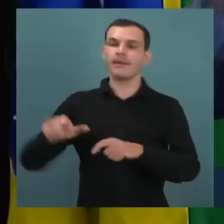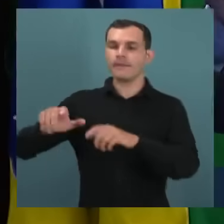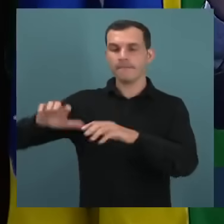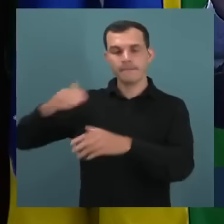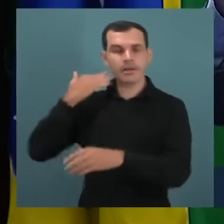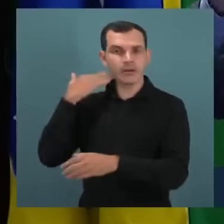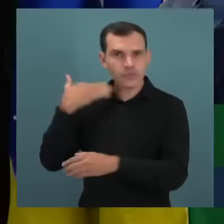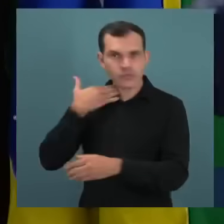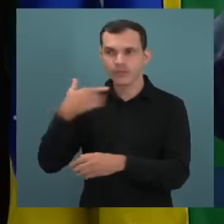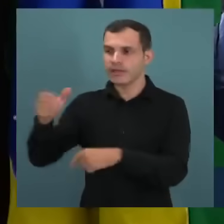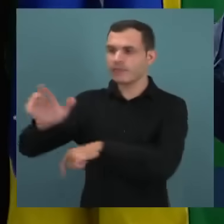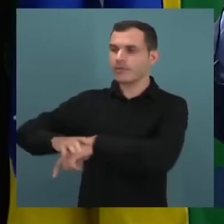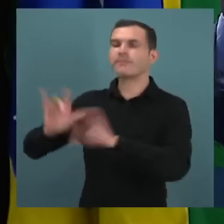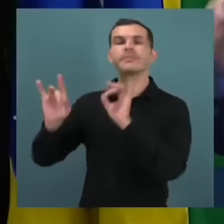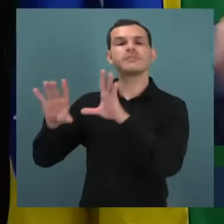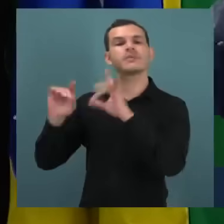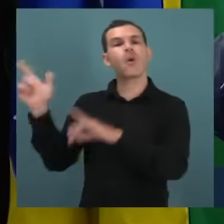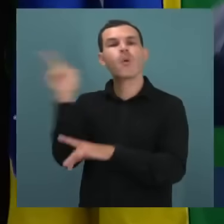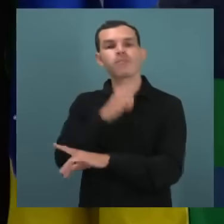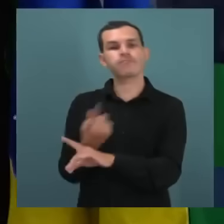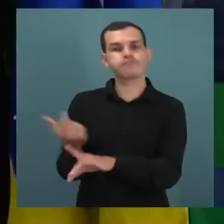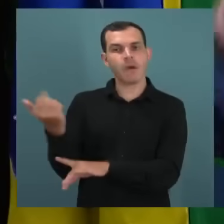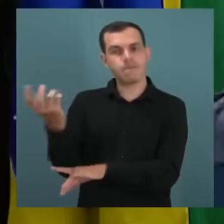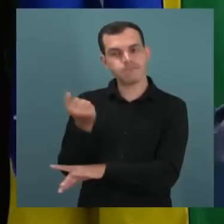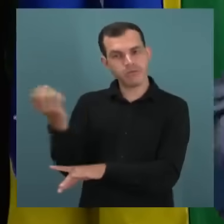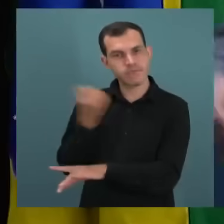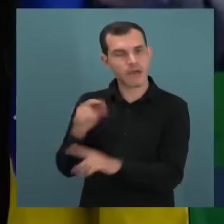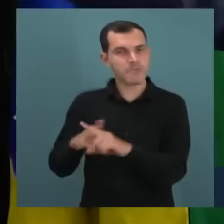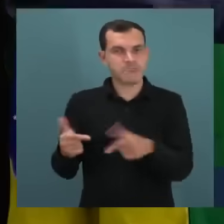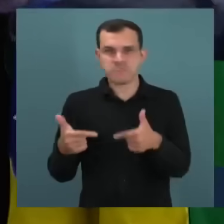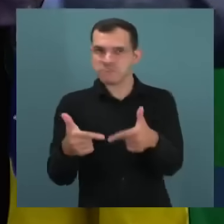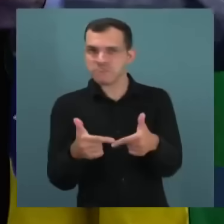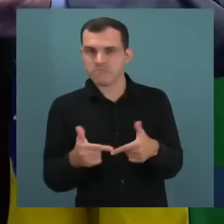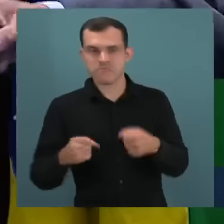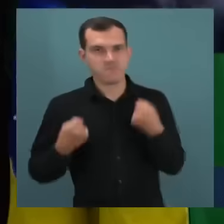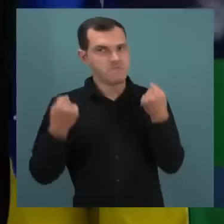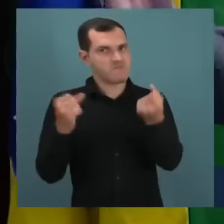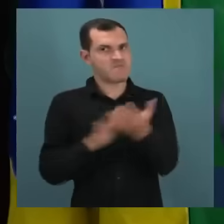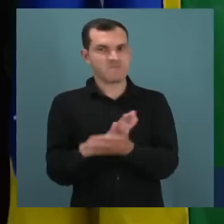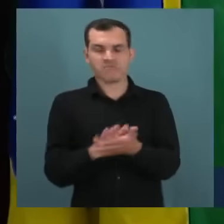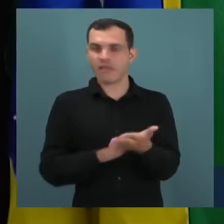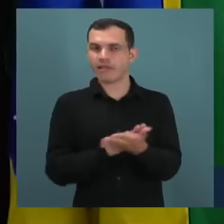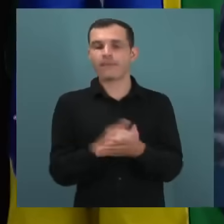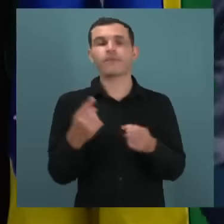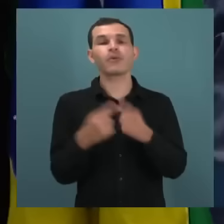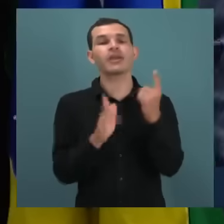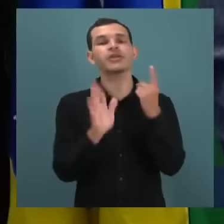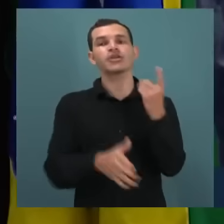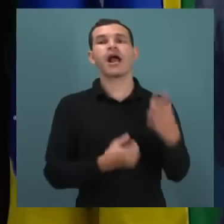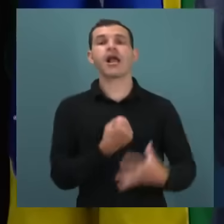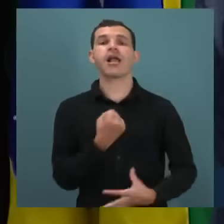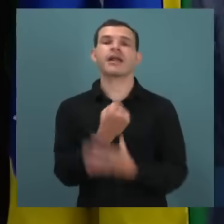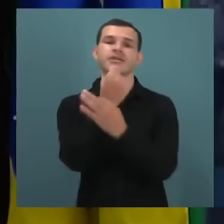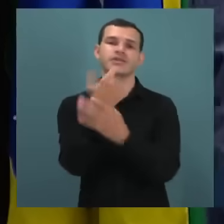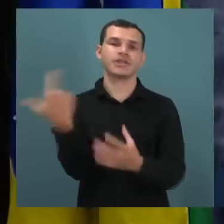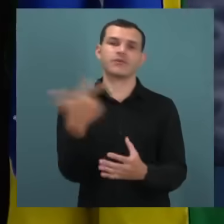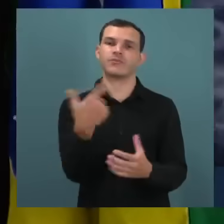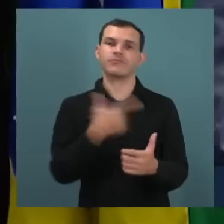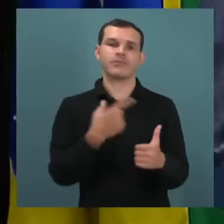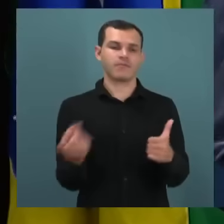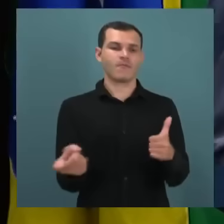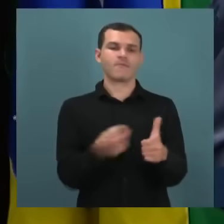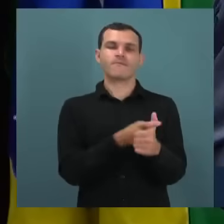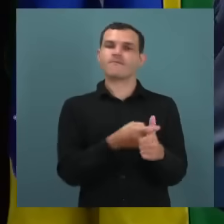de ganhar recursos sem fazer nenhum esforço, porque já há garantia de que não haverá nenhuma